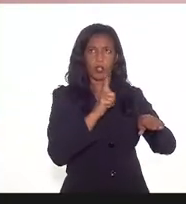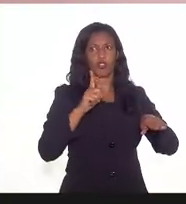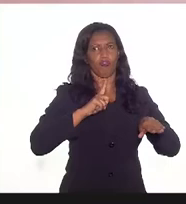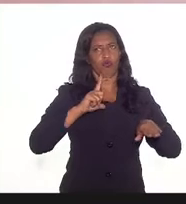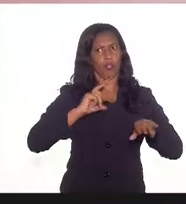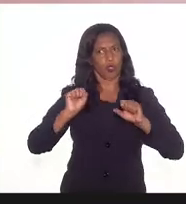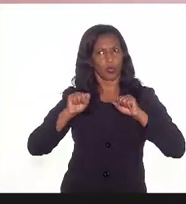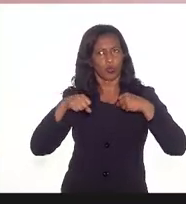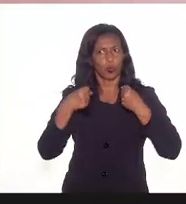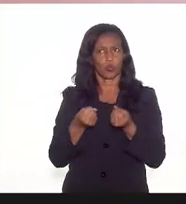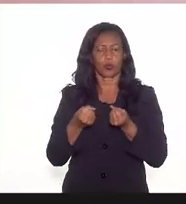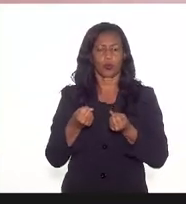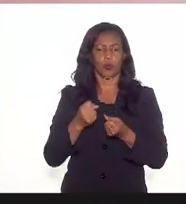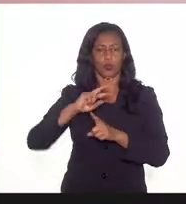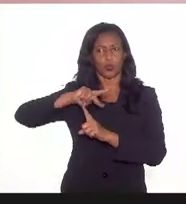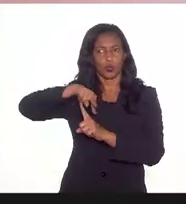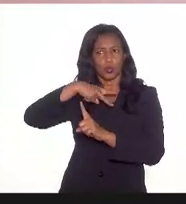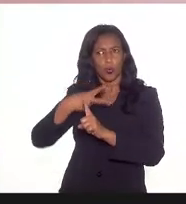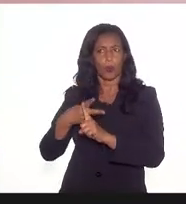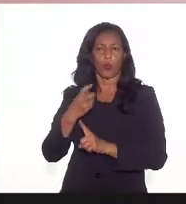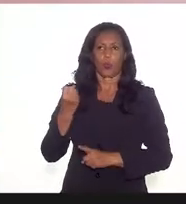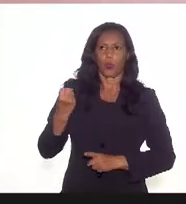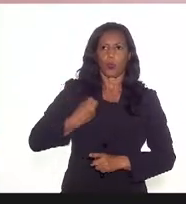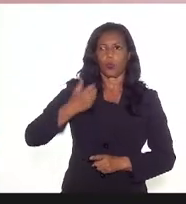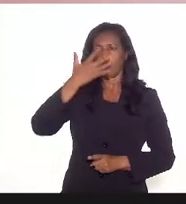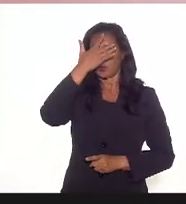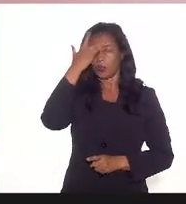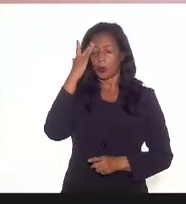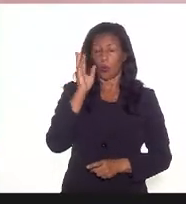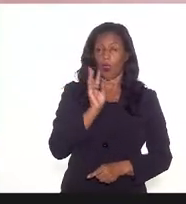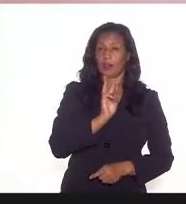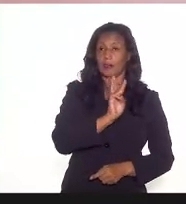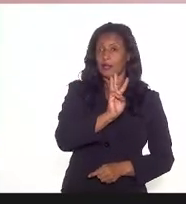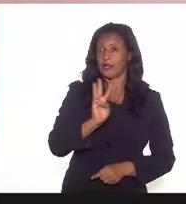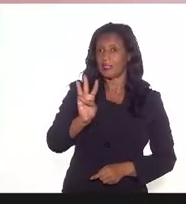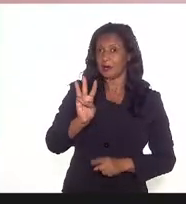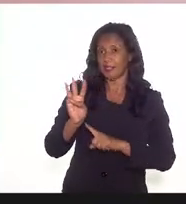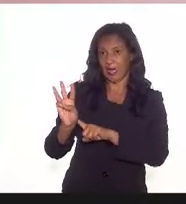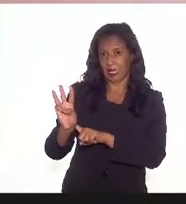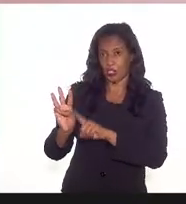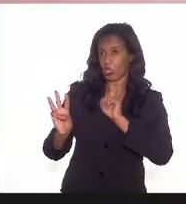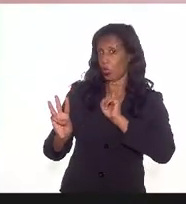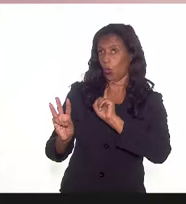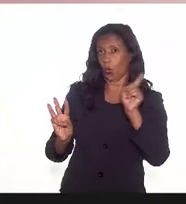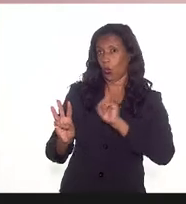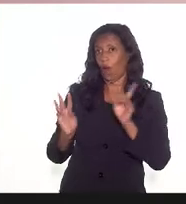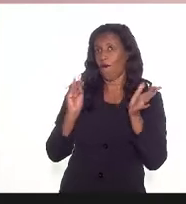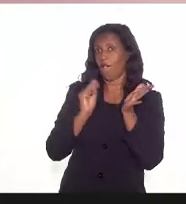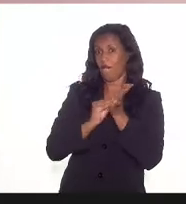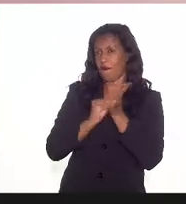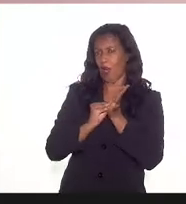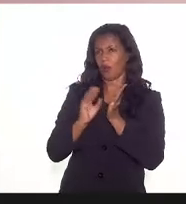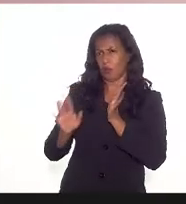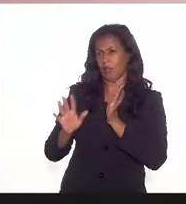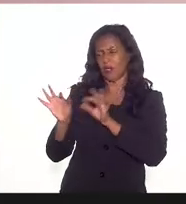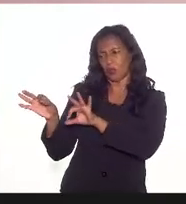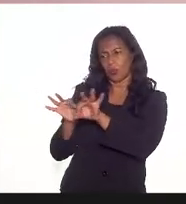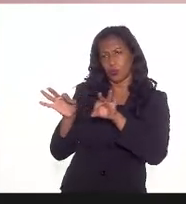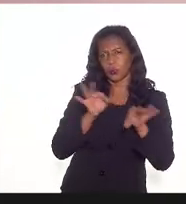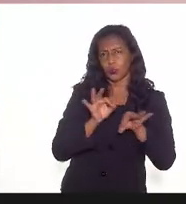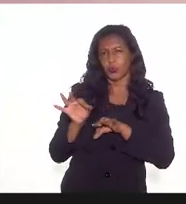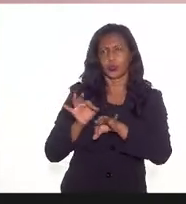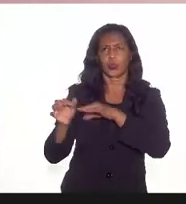área, a gente dobrou o número de pessoas lá. O nosso site, ele ainda não está no ar, mas ele está muito explicativo. A gente acredita aí